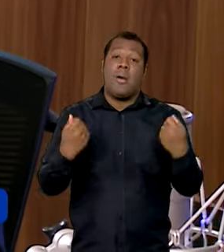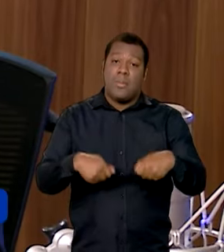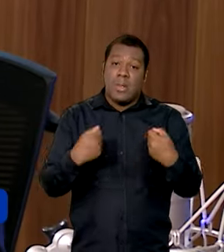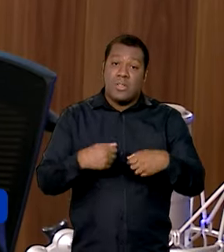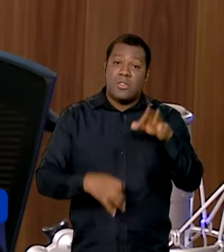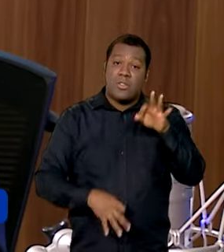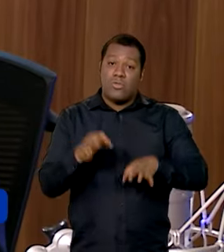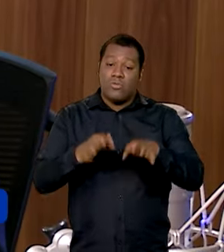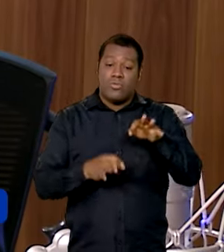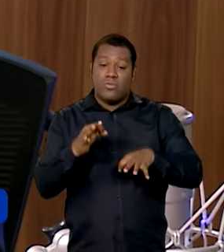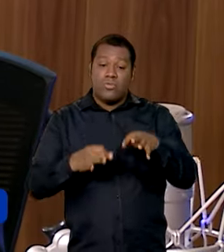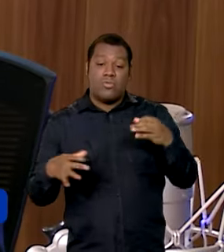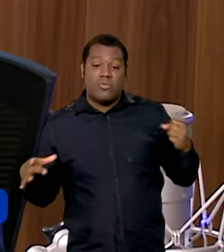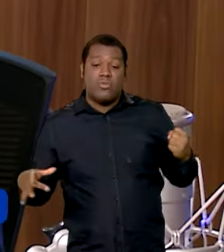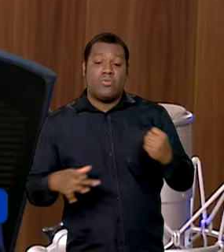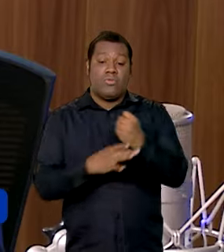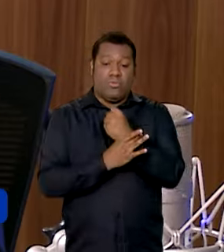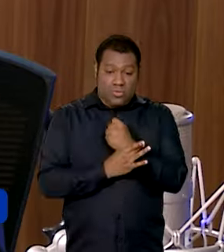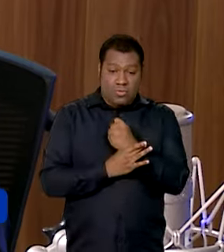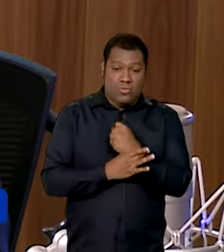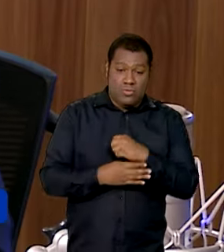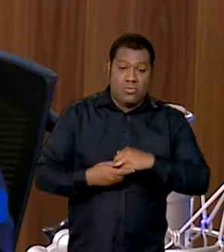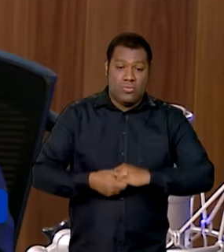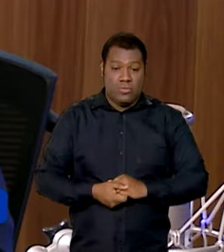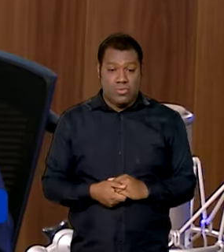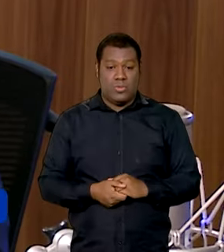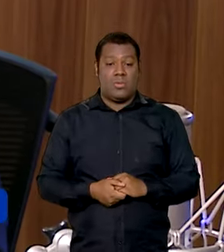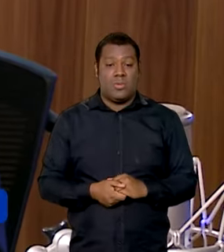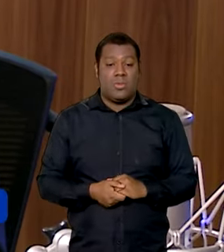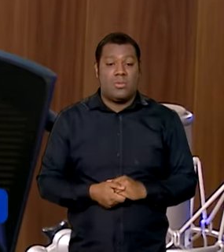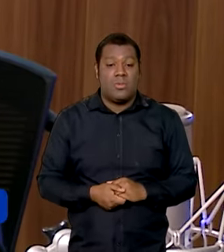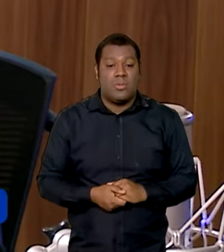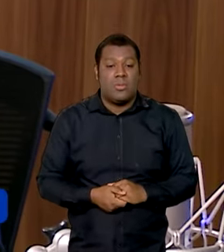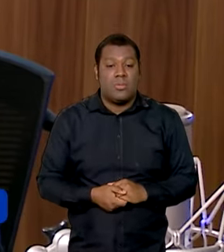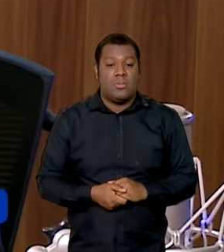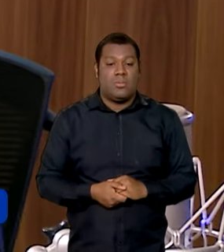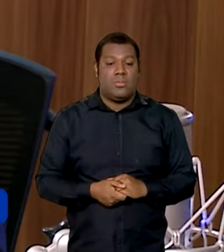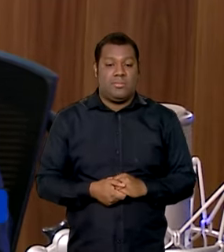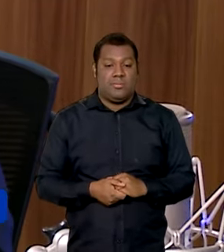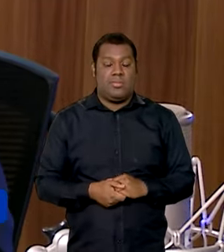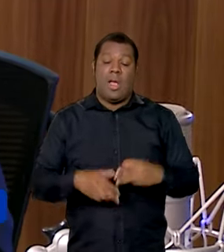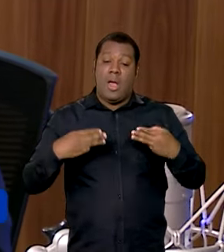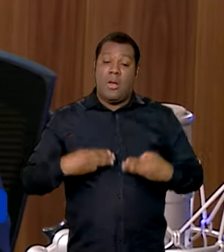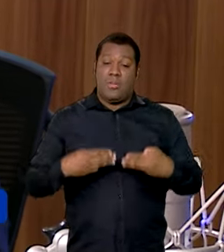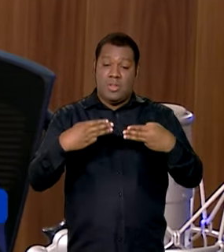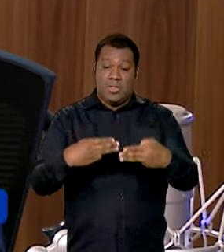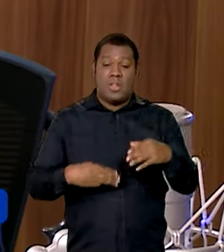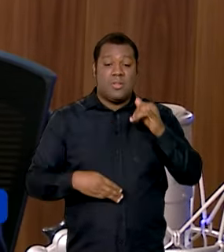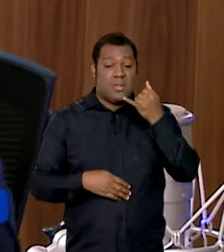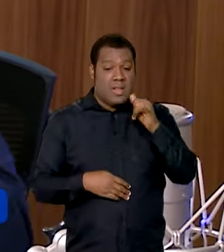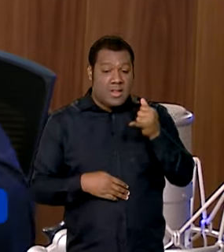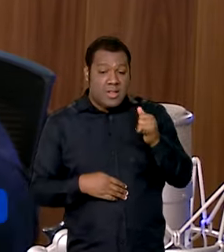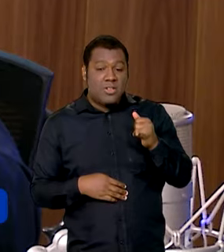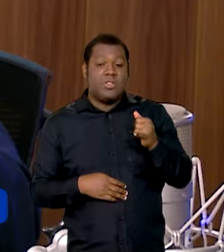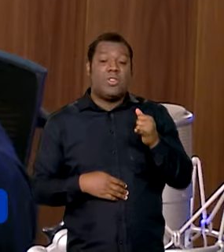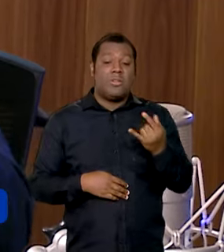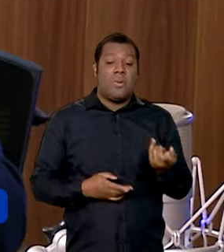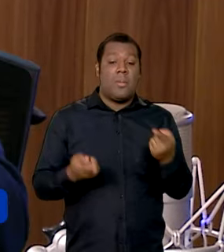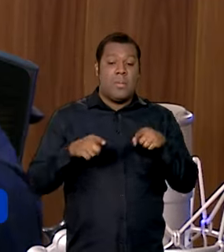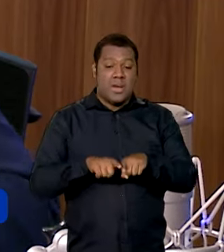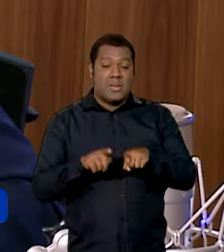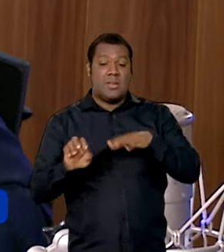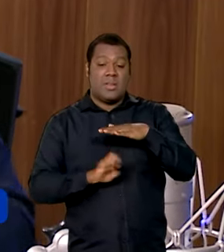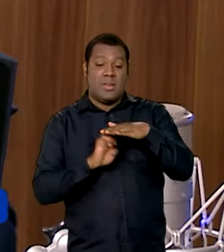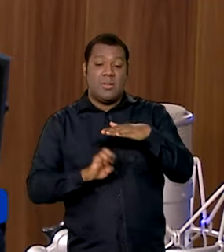investimento que não é responsabilidade deles é de uma outra área de rede de transmissão que aí já en envolve o ministério das minas energias anel Então